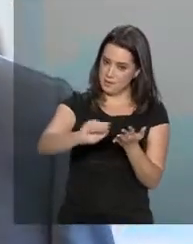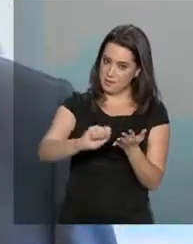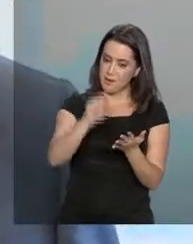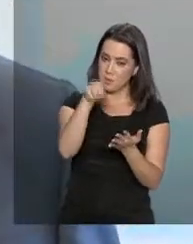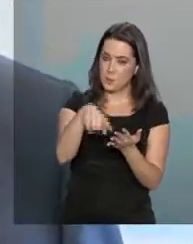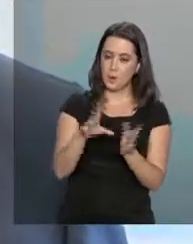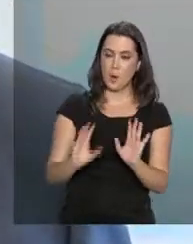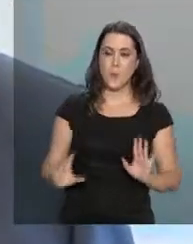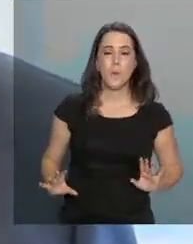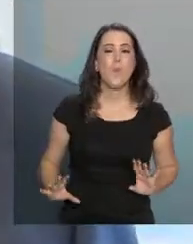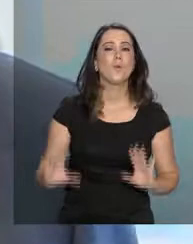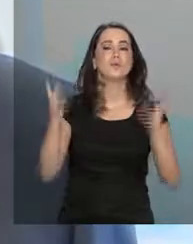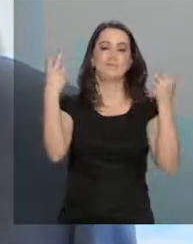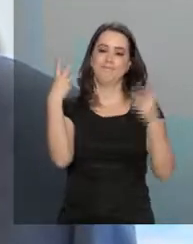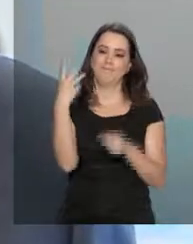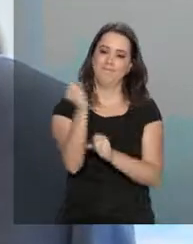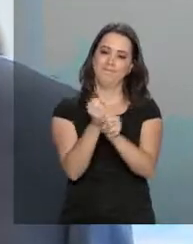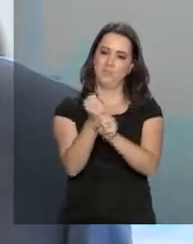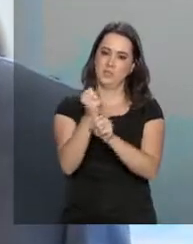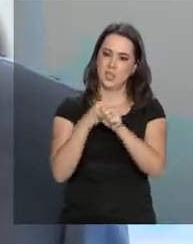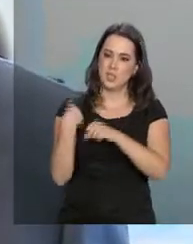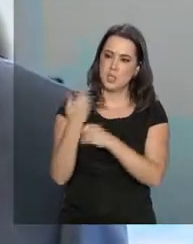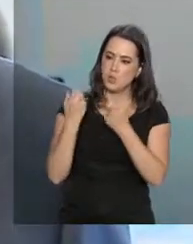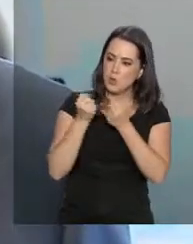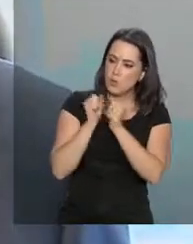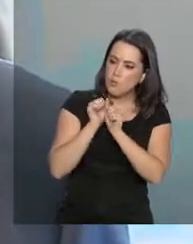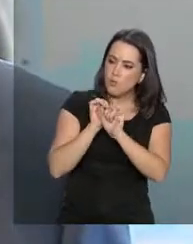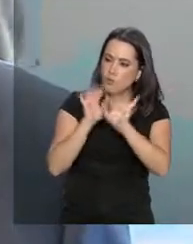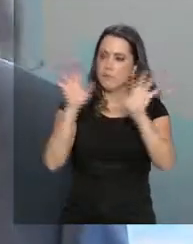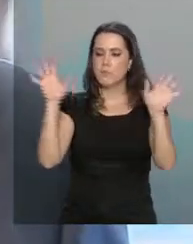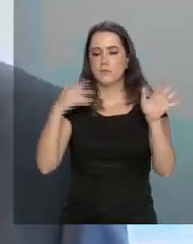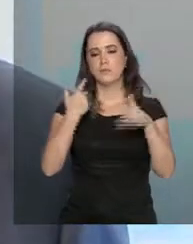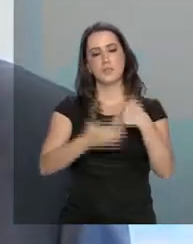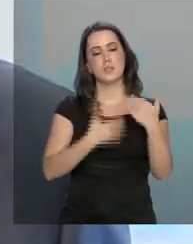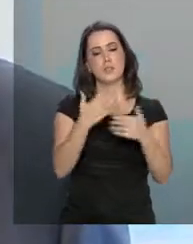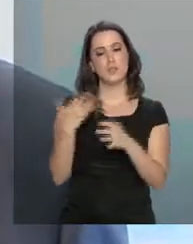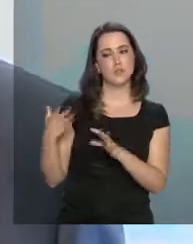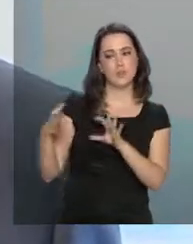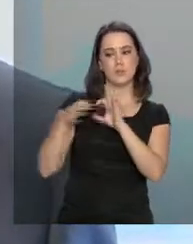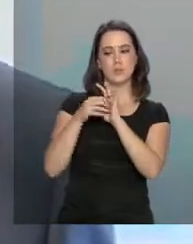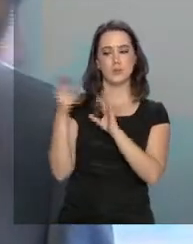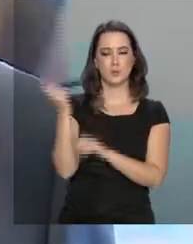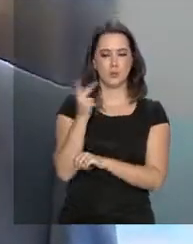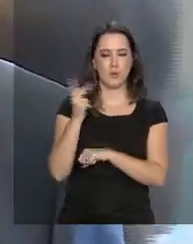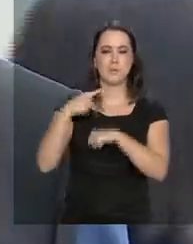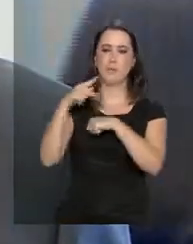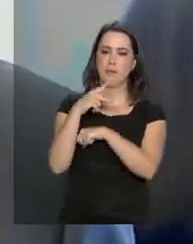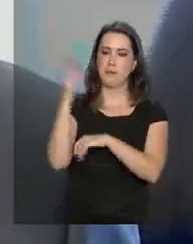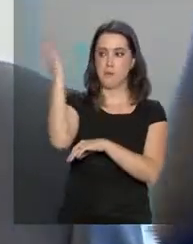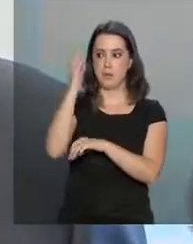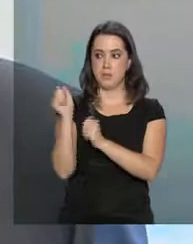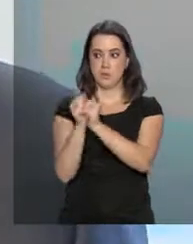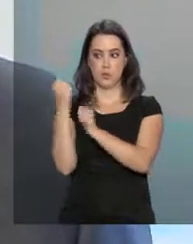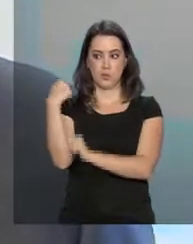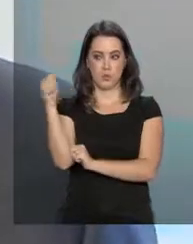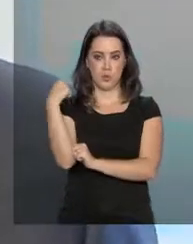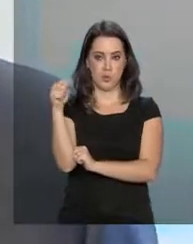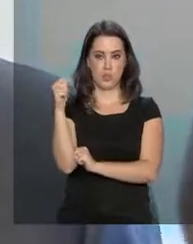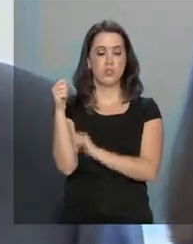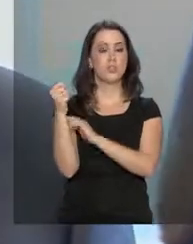também uma modo de descortinamos o desenvolvimento desse trabalho conjunto no sentido de criarmos produtos